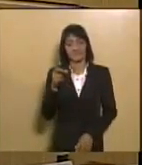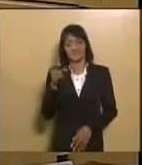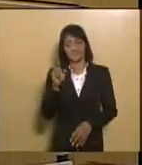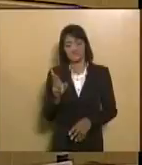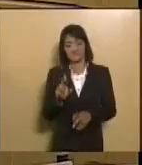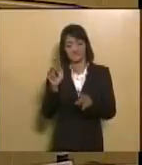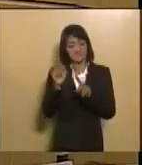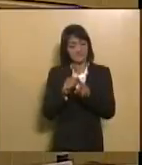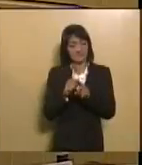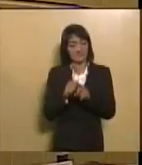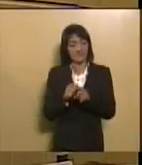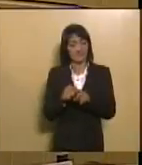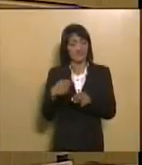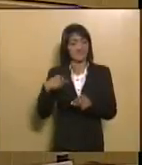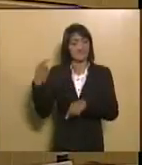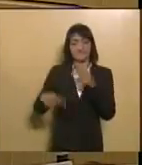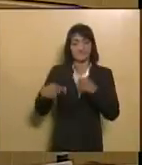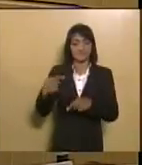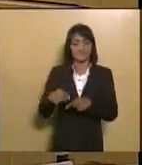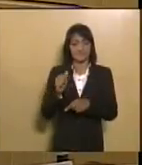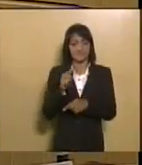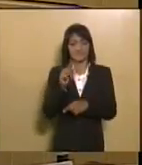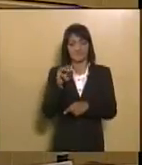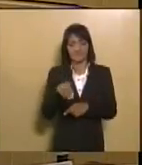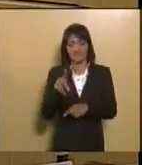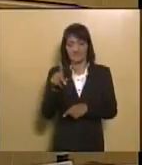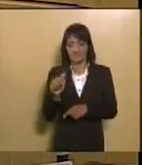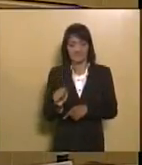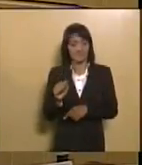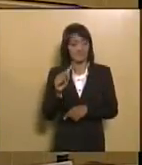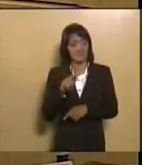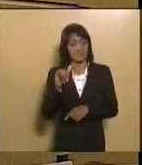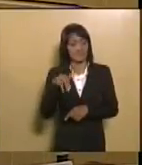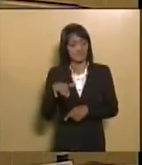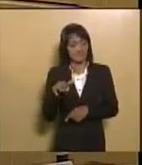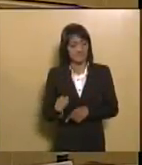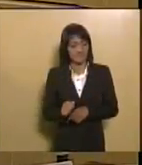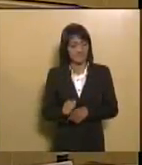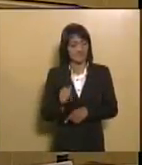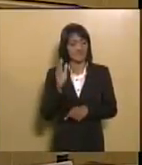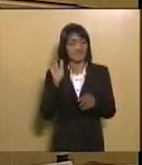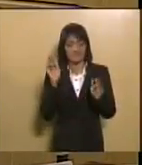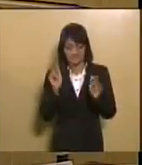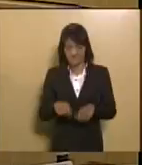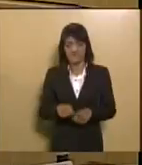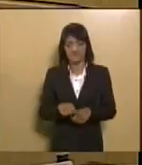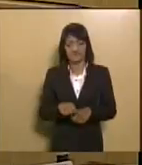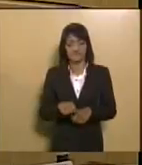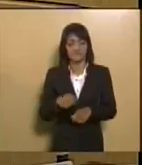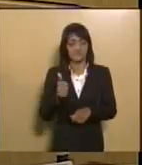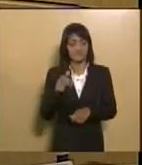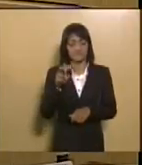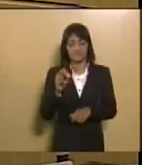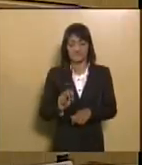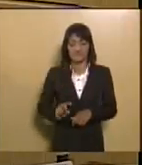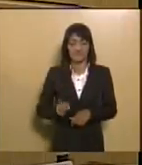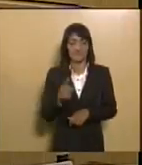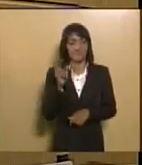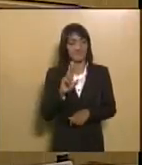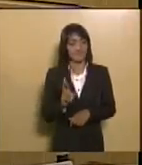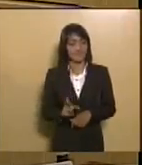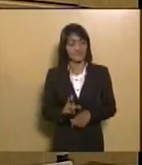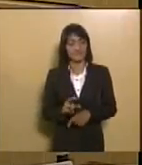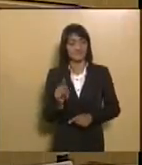embates com o secretário Almeida Lima, ele explicando que mesmo sendo R$150 mil por mês, geraria uma